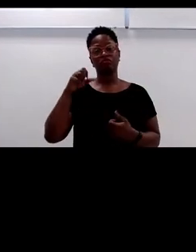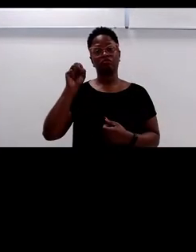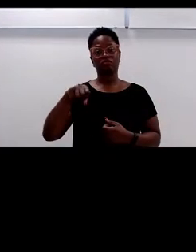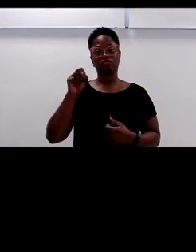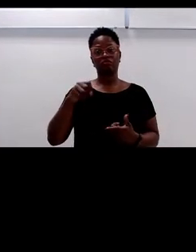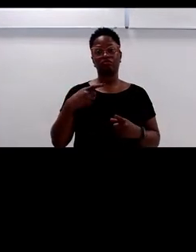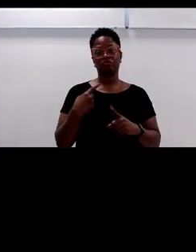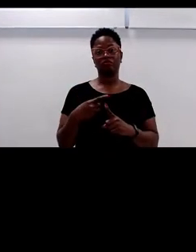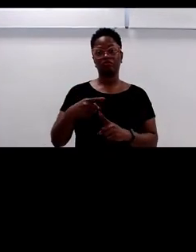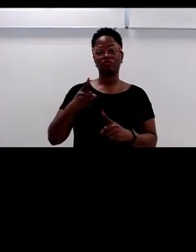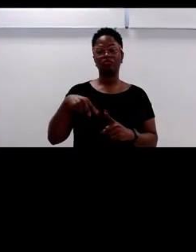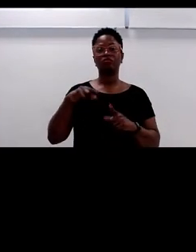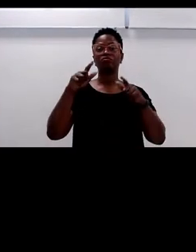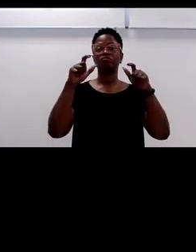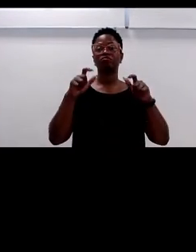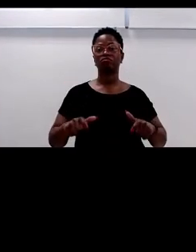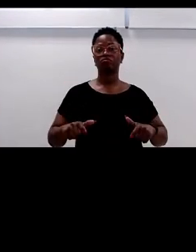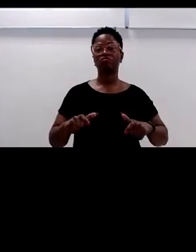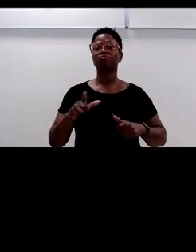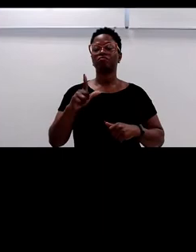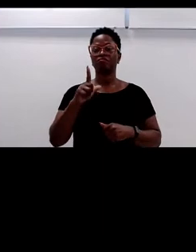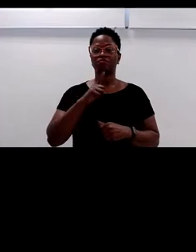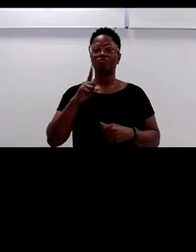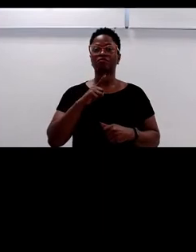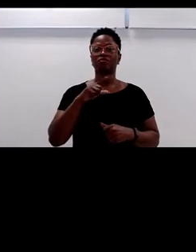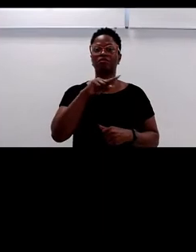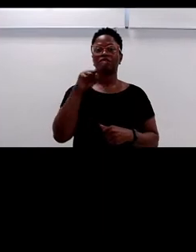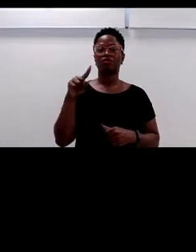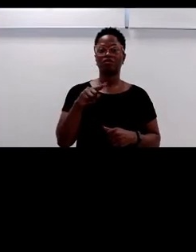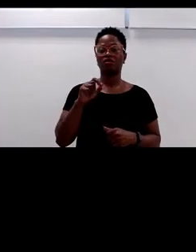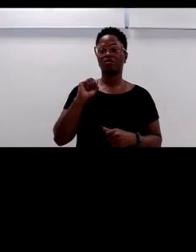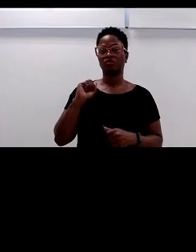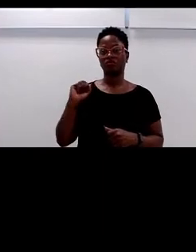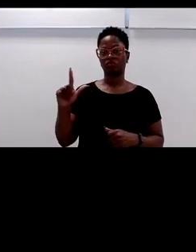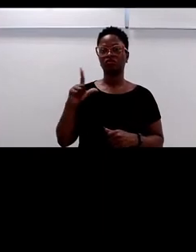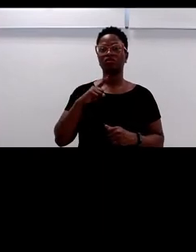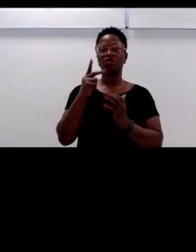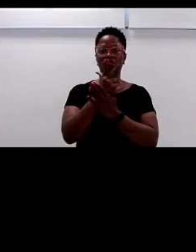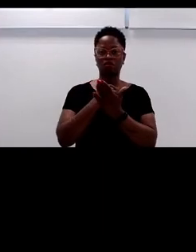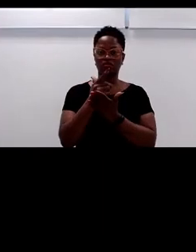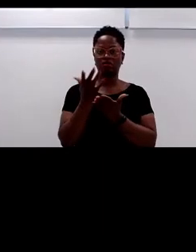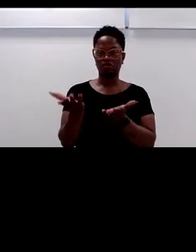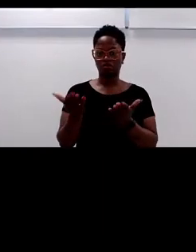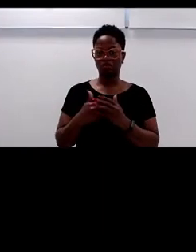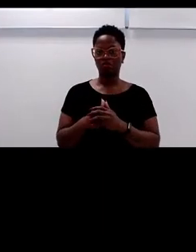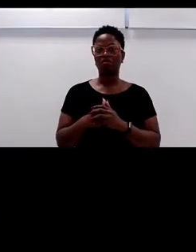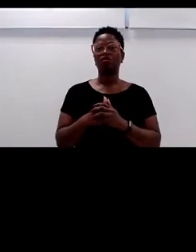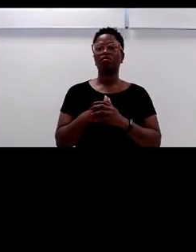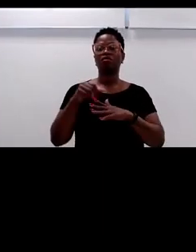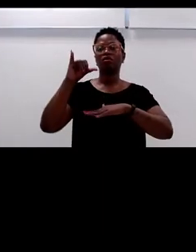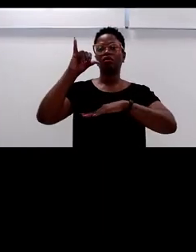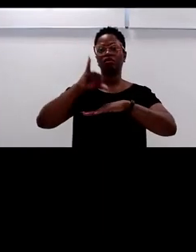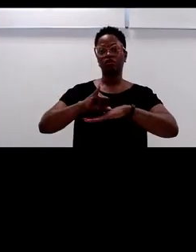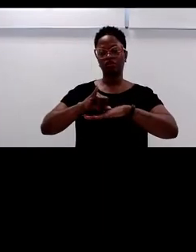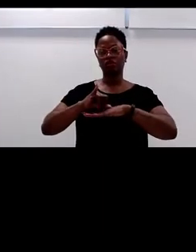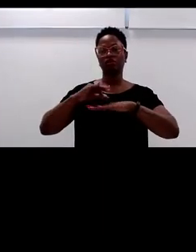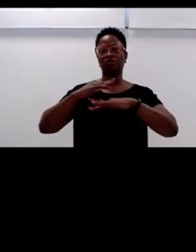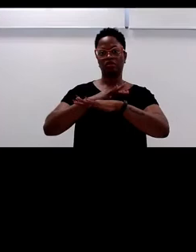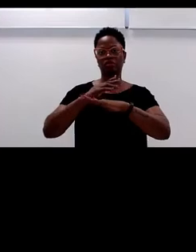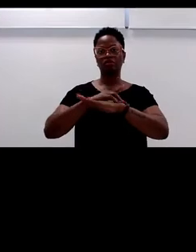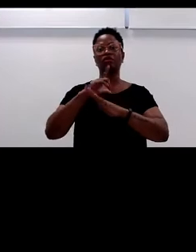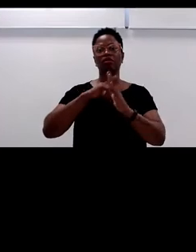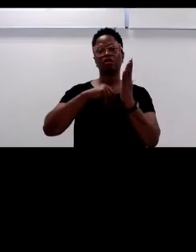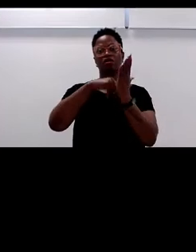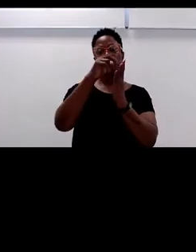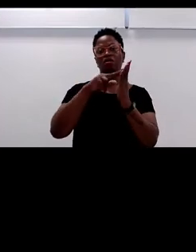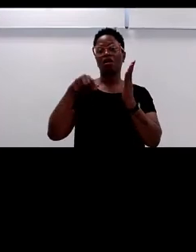só nos lugares da Zona Sul que tem um desenho desse, só nos lugares do centro de história da cidade que tem, por que em Manguinho